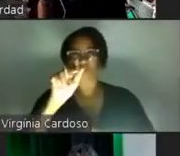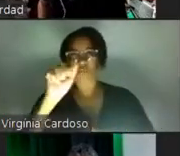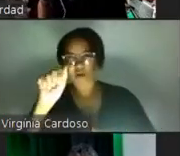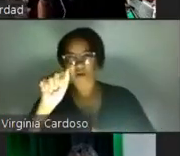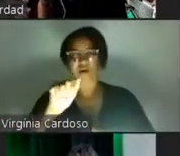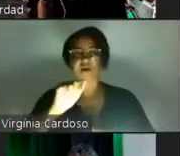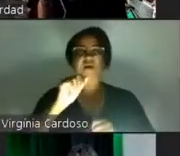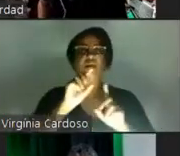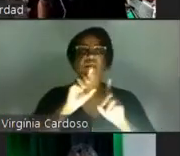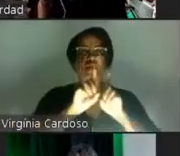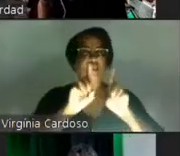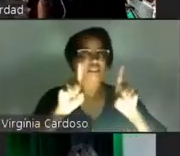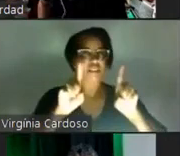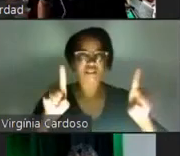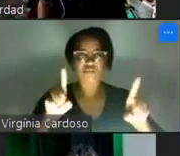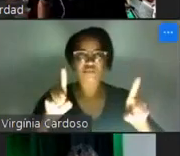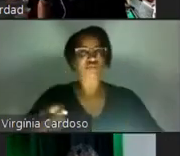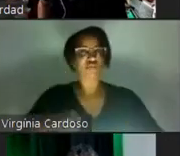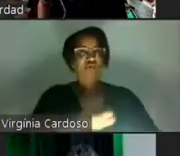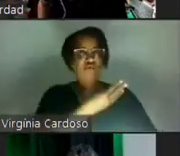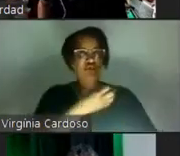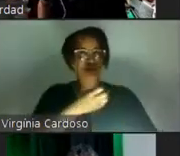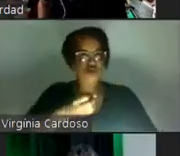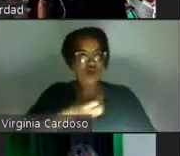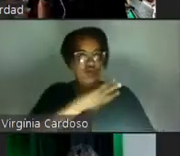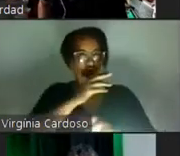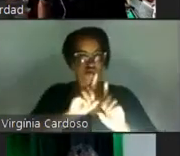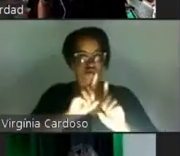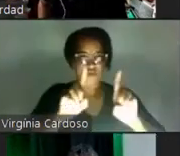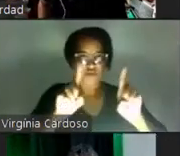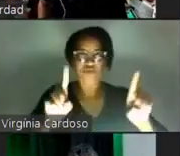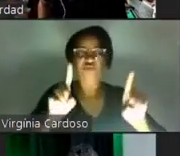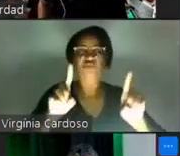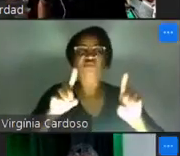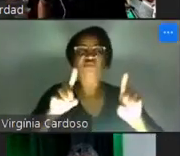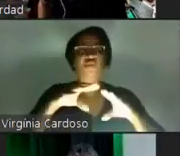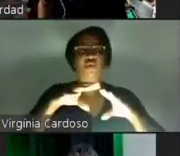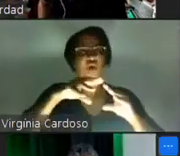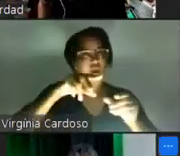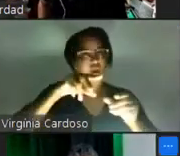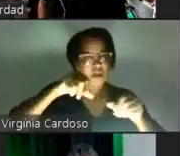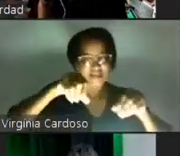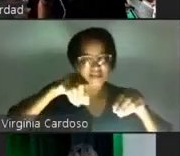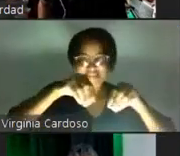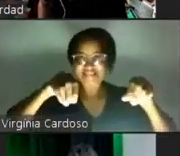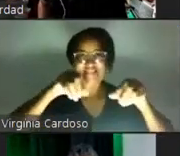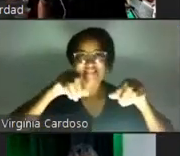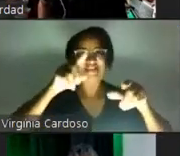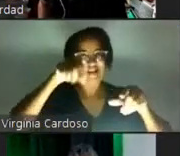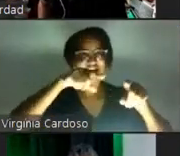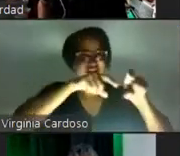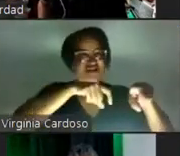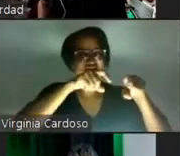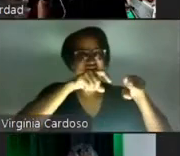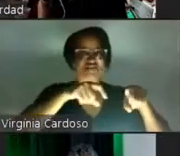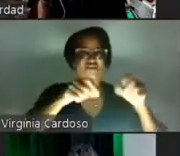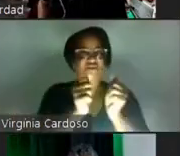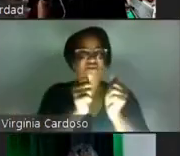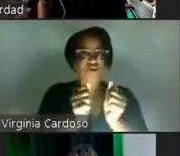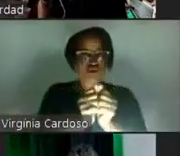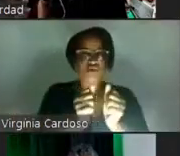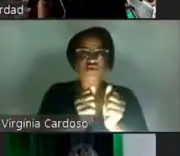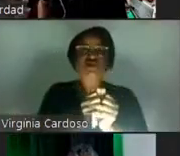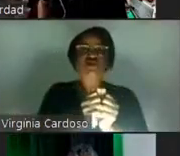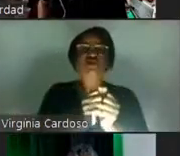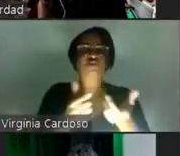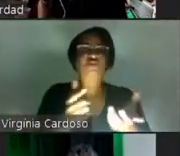Canudos, Nova Canudos, né? Essa terra aí que é tão sertão. Eu vou estar com essa mulher incrível, Poc